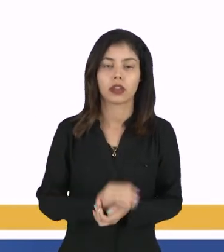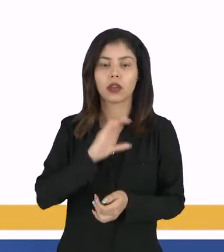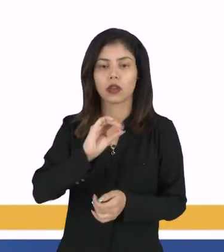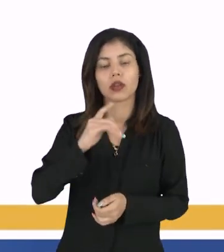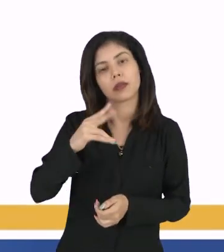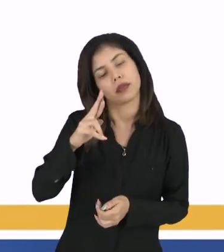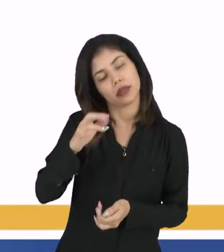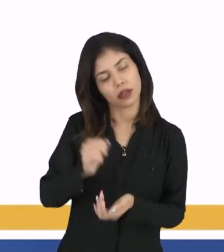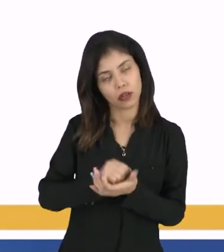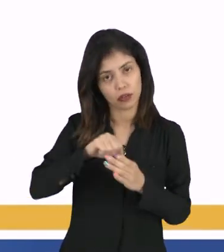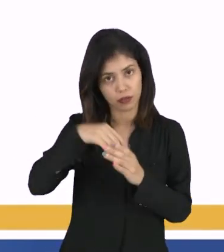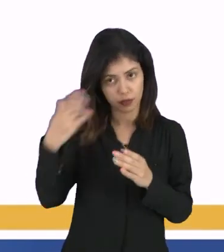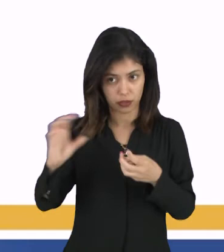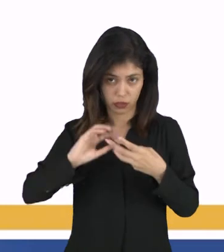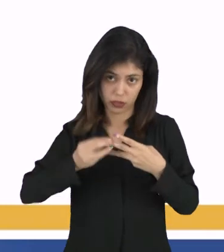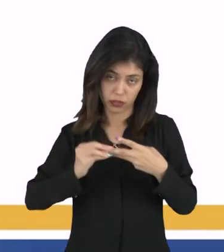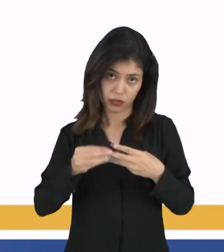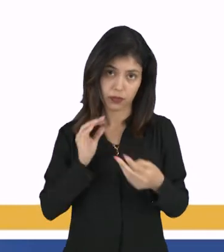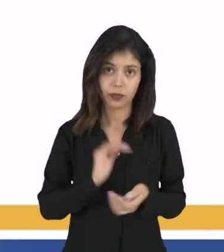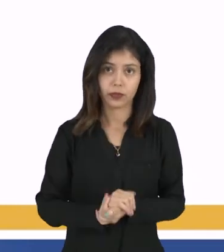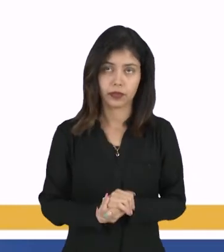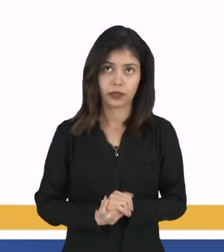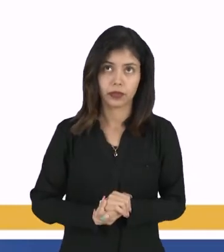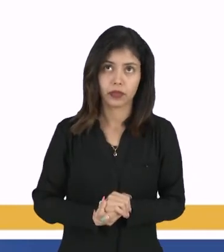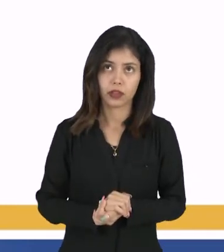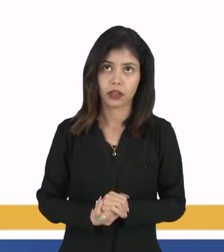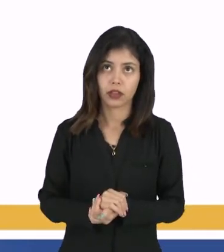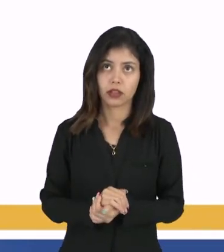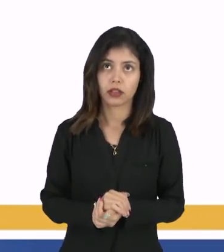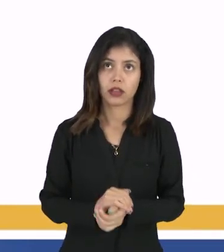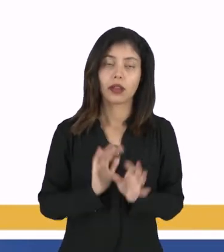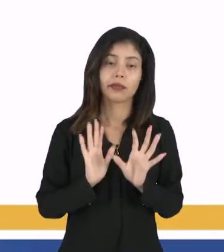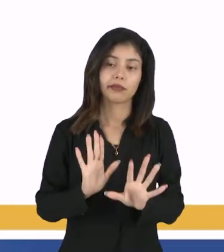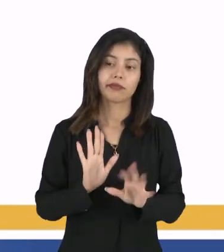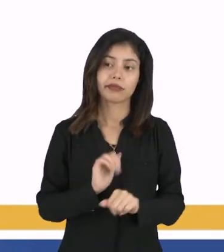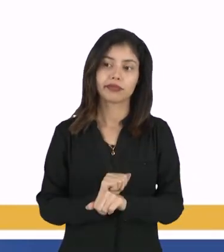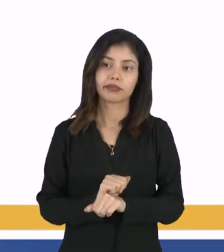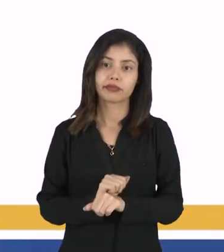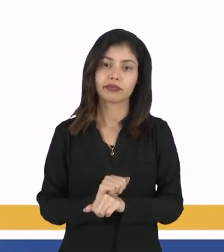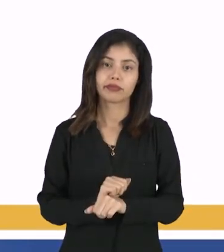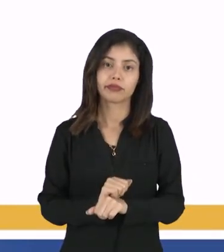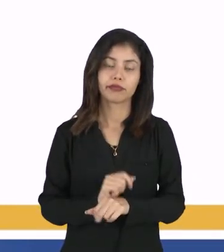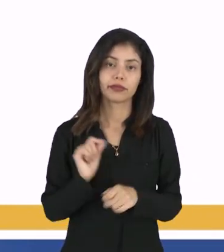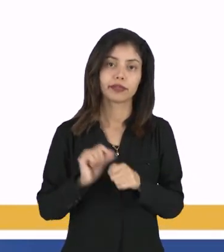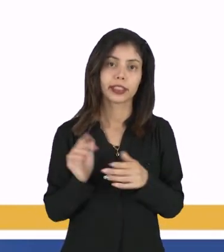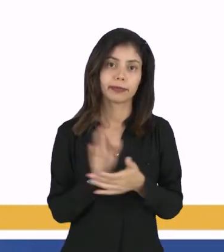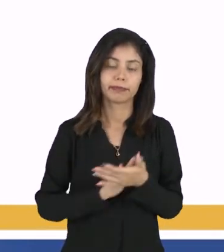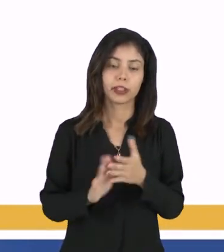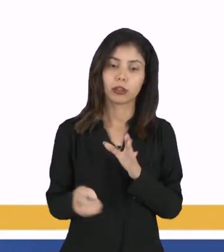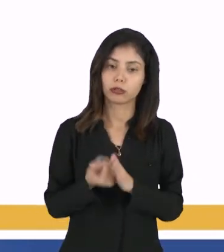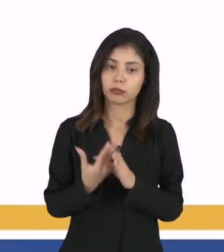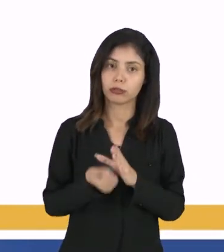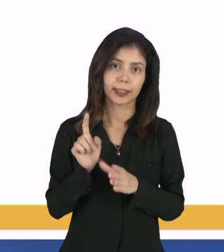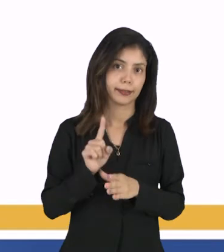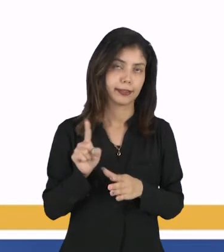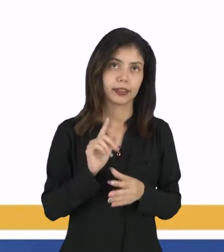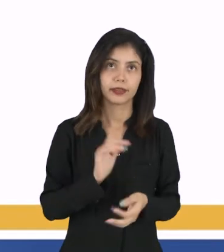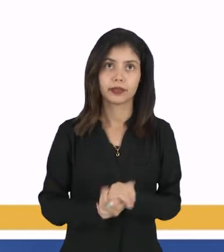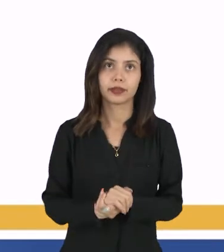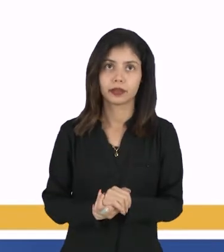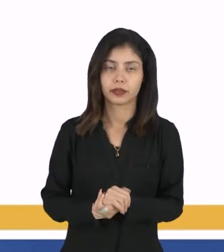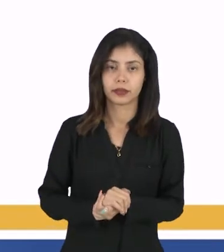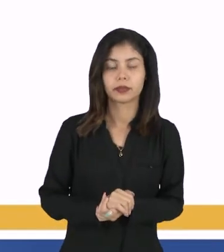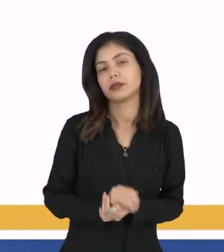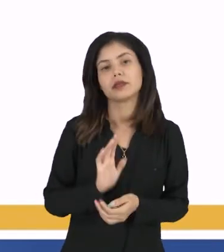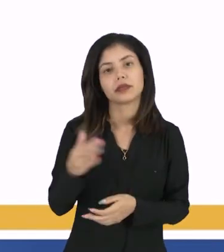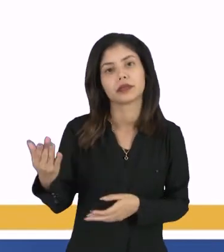obrigatório. Fora de uma célula, ele fica ali inerte, né? Ele fica cristalizado, então ele se cristaliza como um mineral. E aí